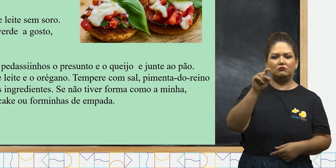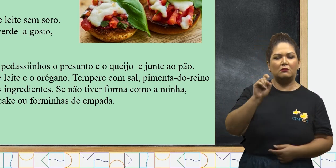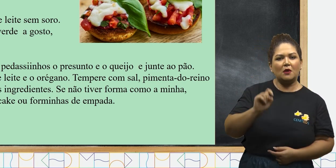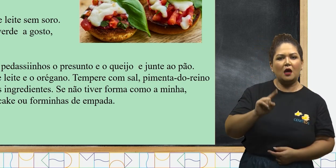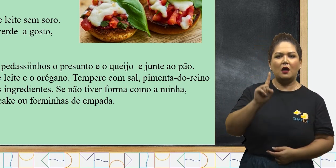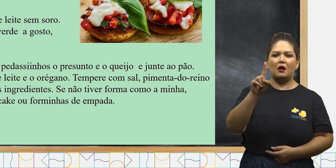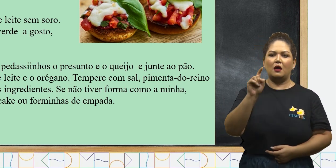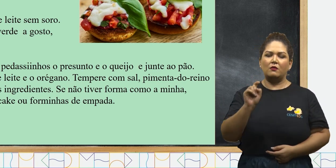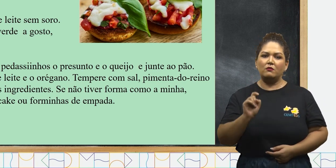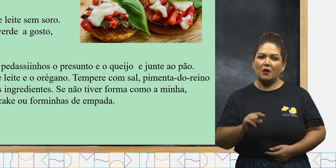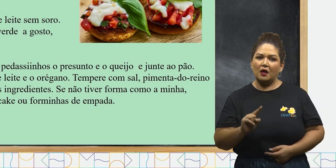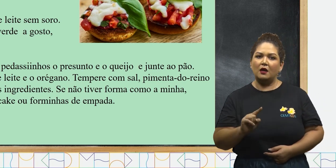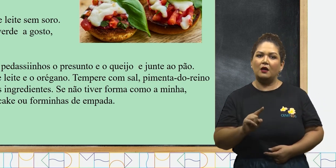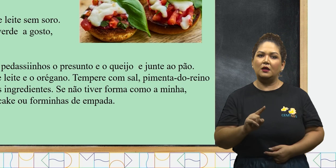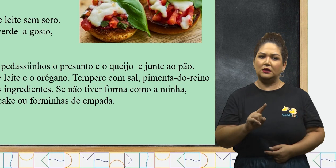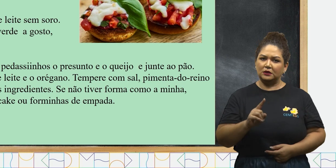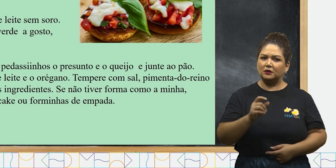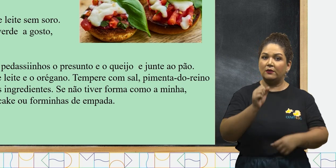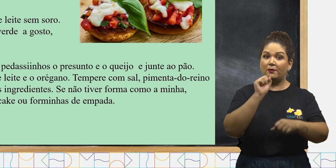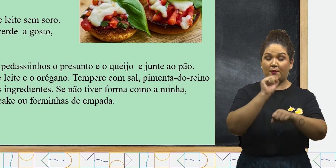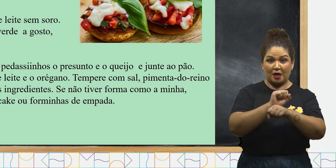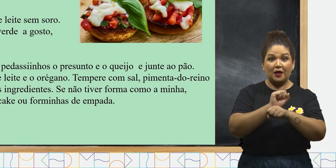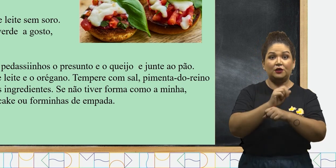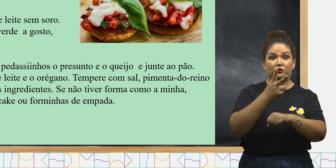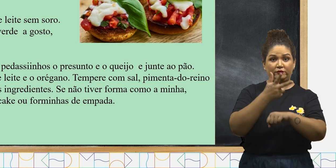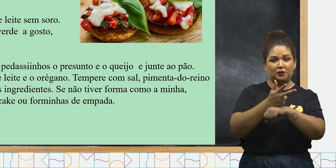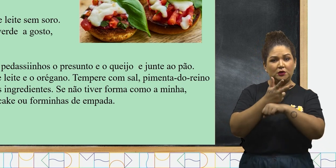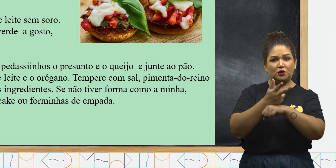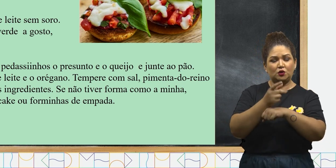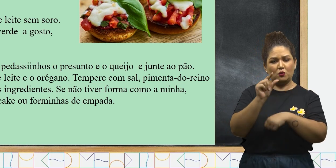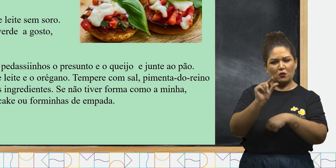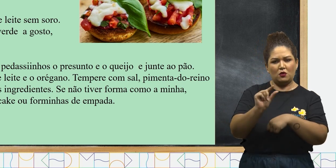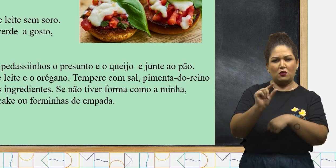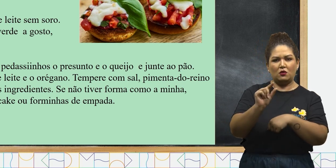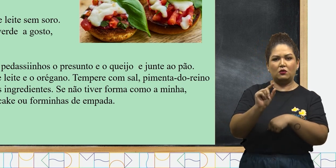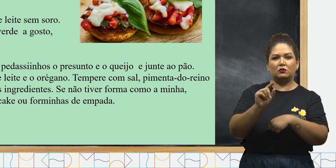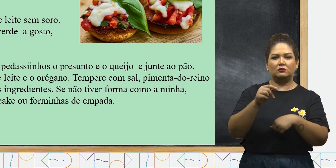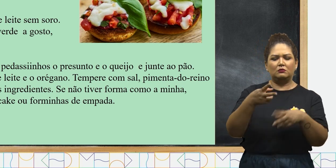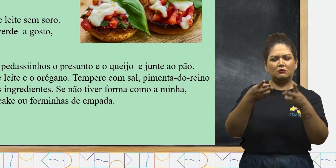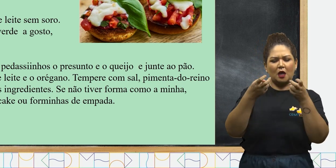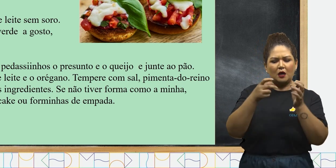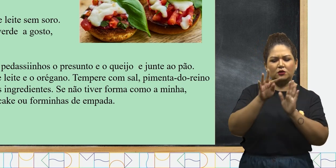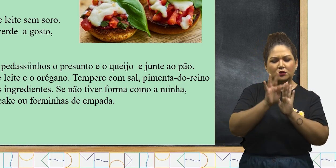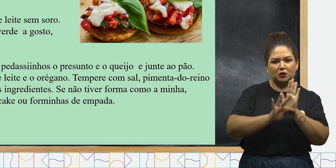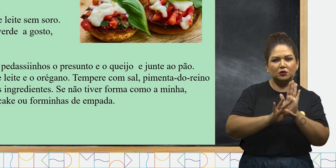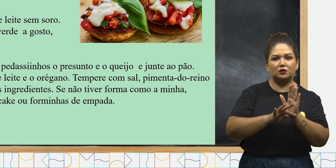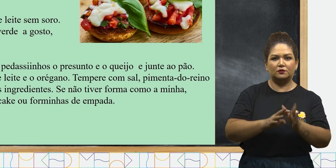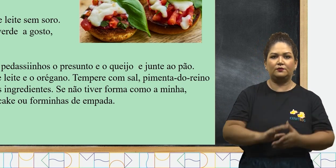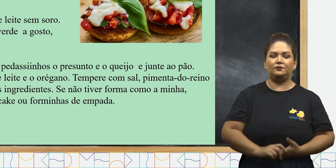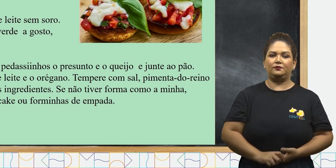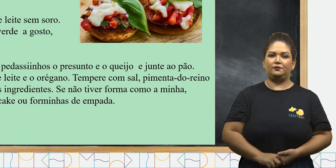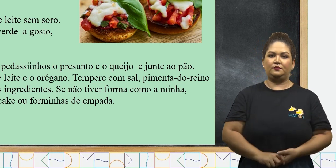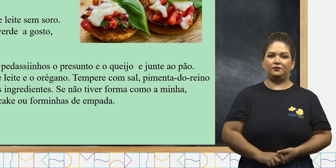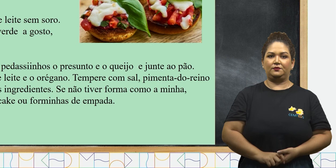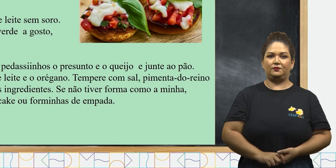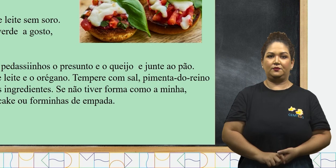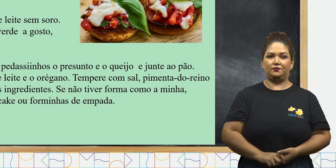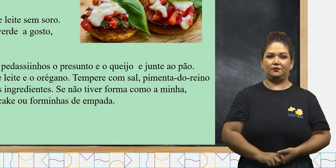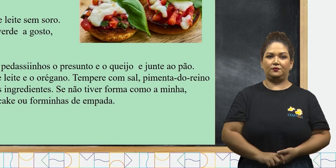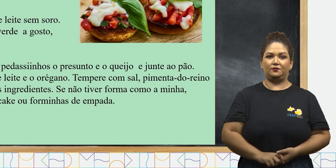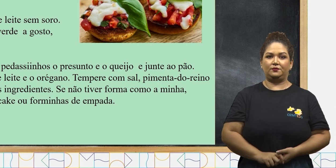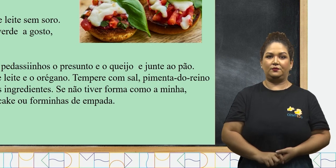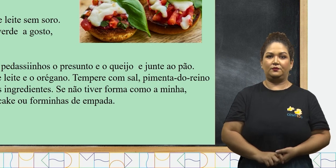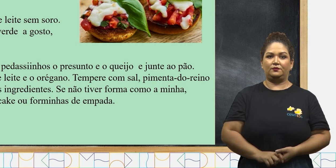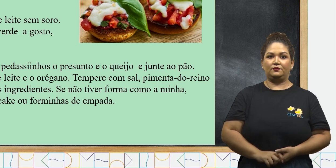sendo obedecida? Pare o vídeo da aula por alguns minutos e verifique. Vamos lá